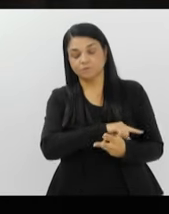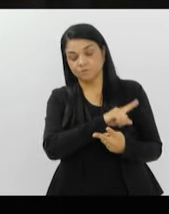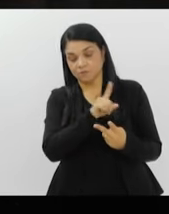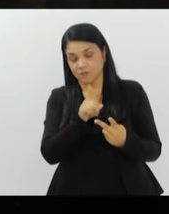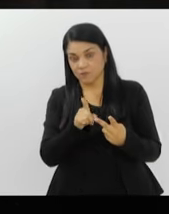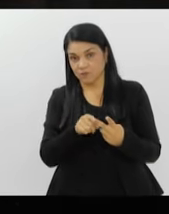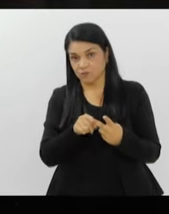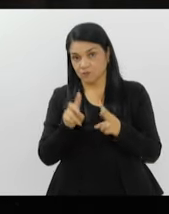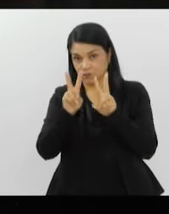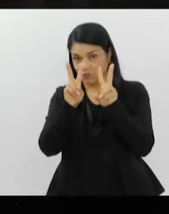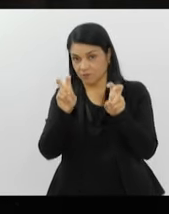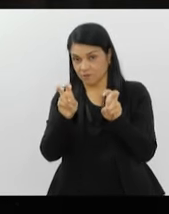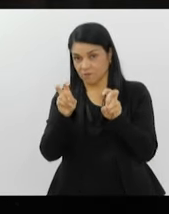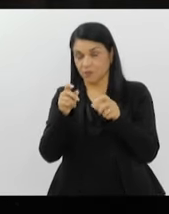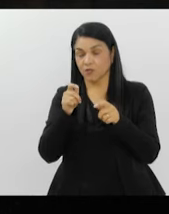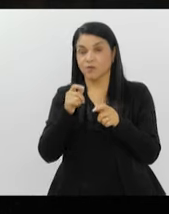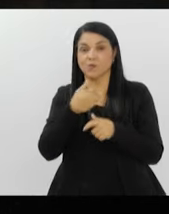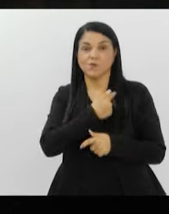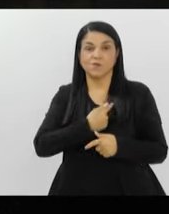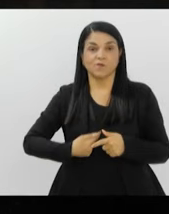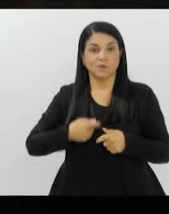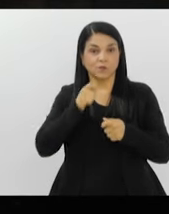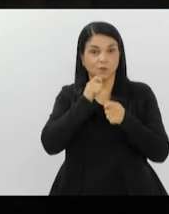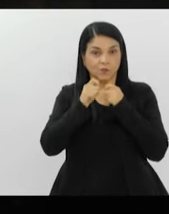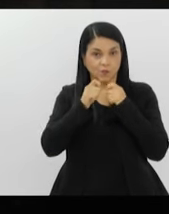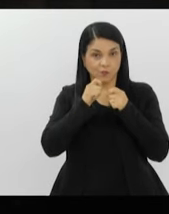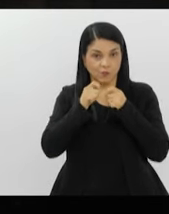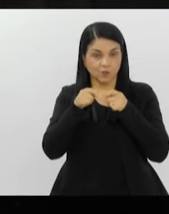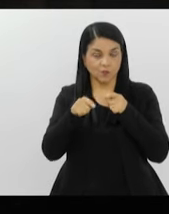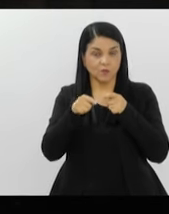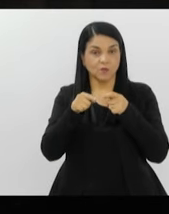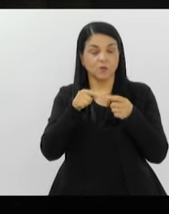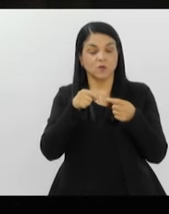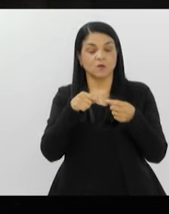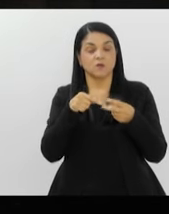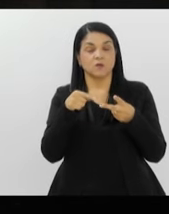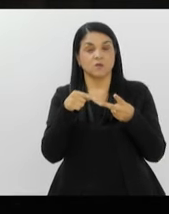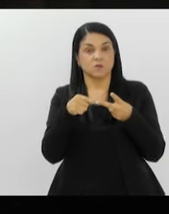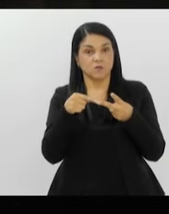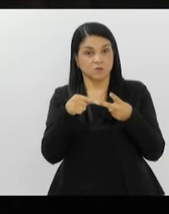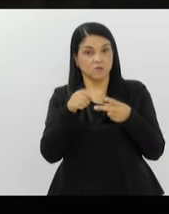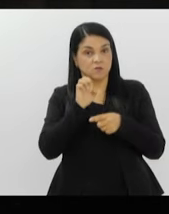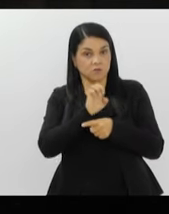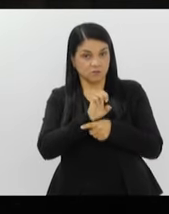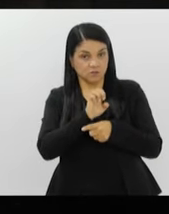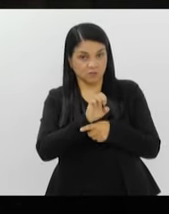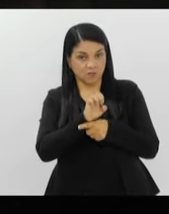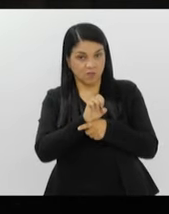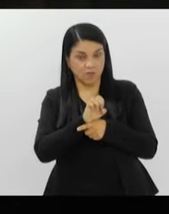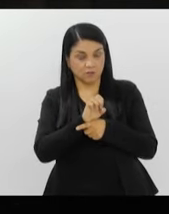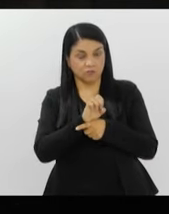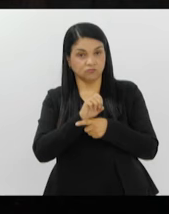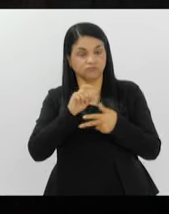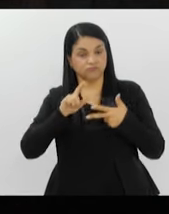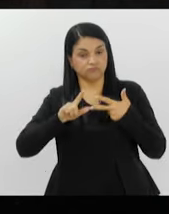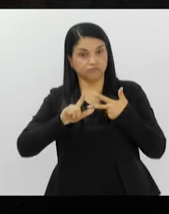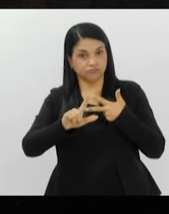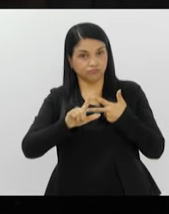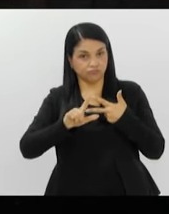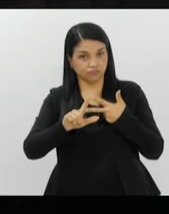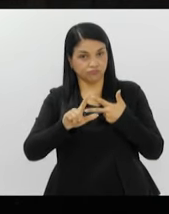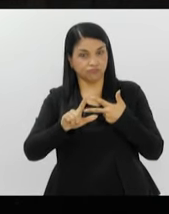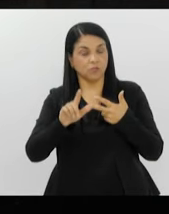que o governador colocou a necessidade dos Estados legislarem sobre algumas questões da Segurança